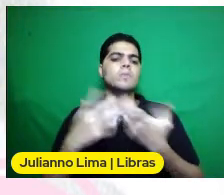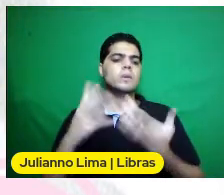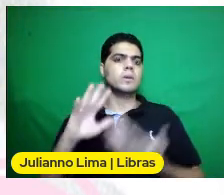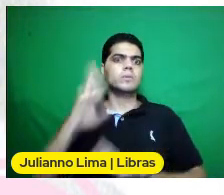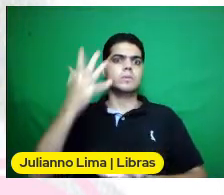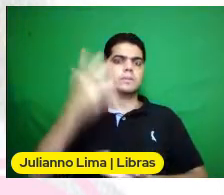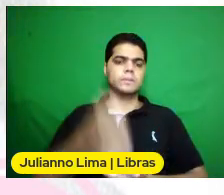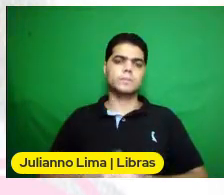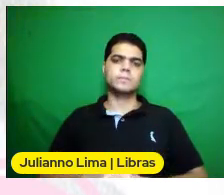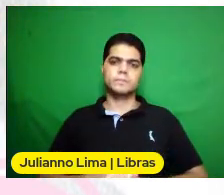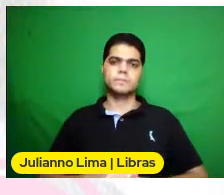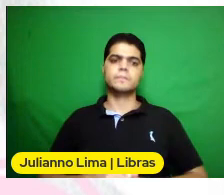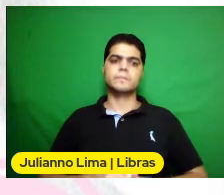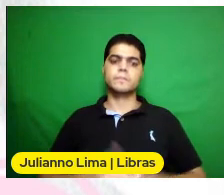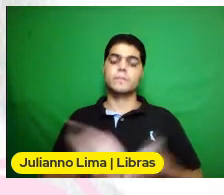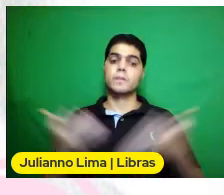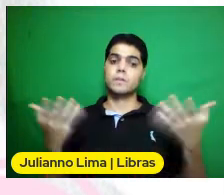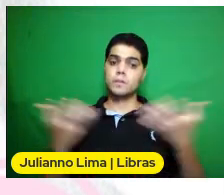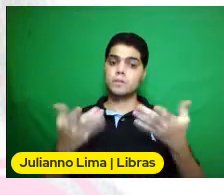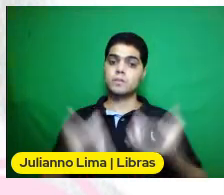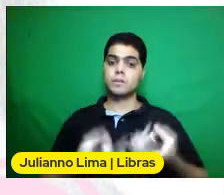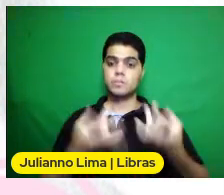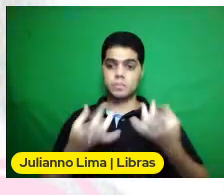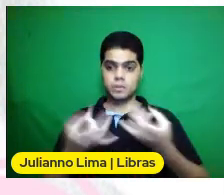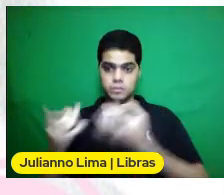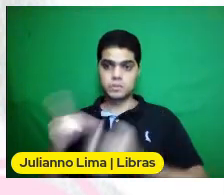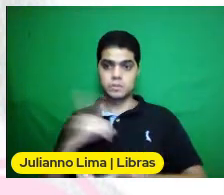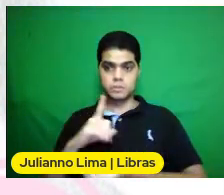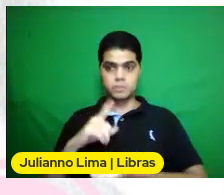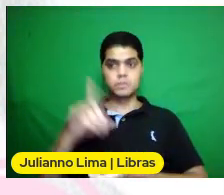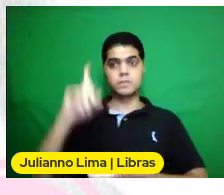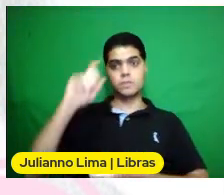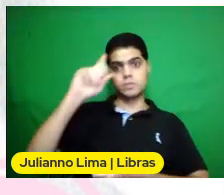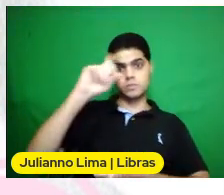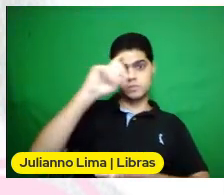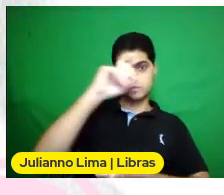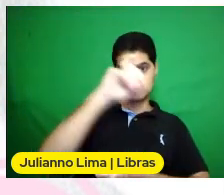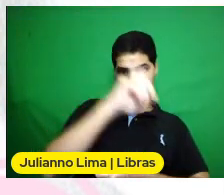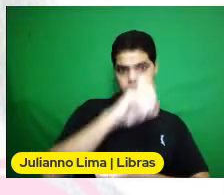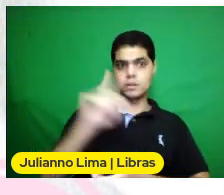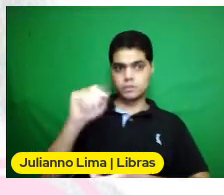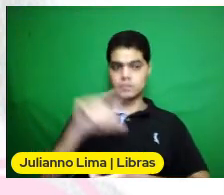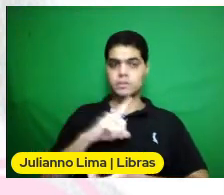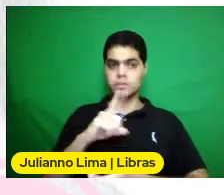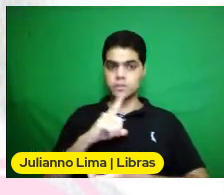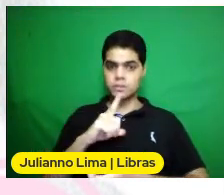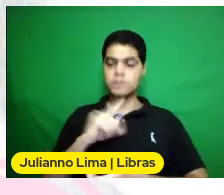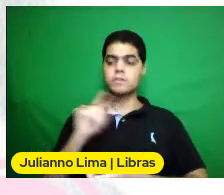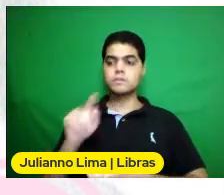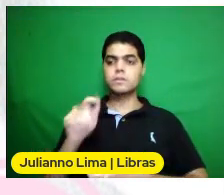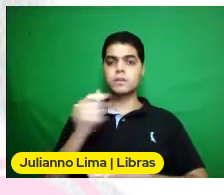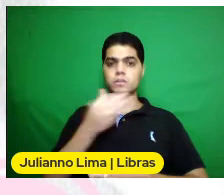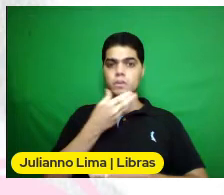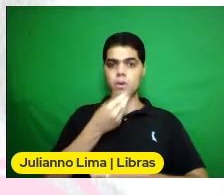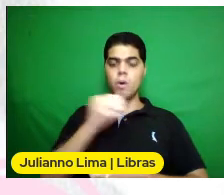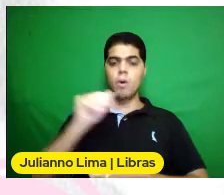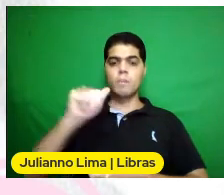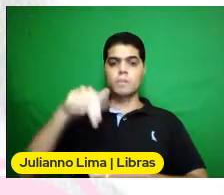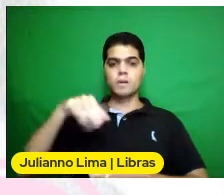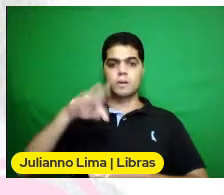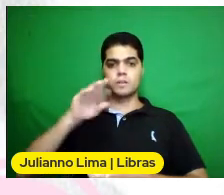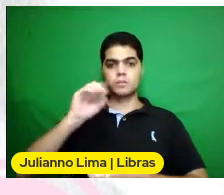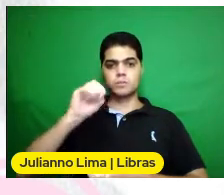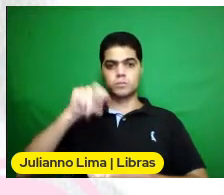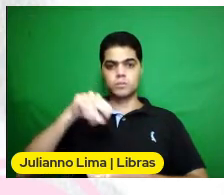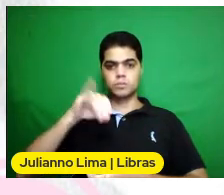Então, para a produção, essa foi uma grande dificuldade. Fora que, assim, acho que o Antônio falou isso no começo, Antônio, eu